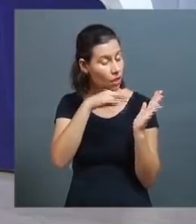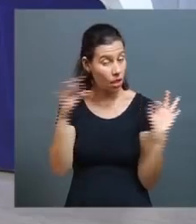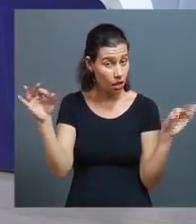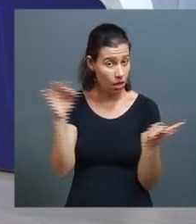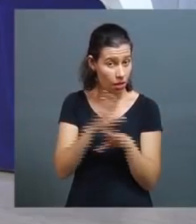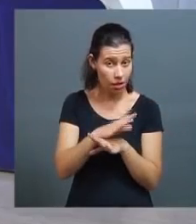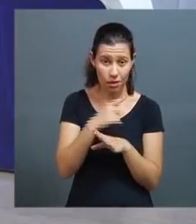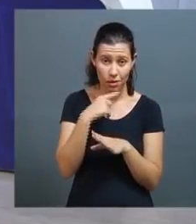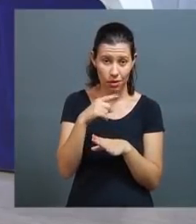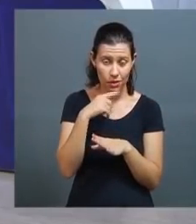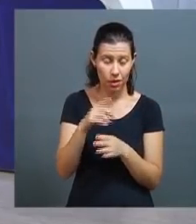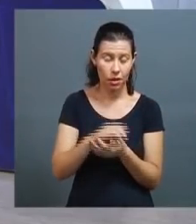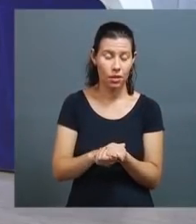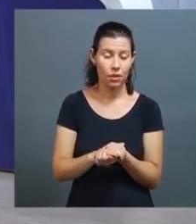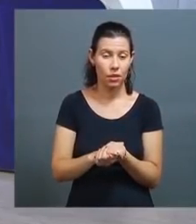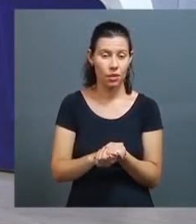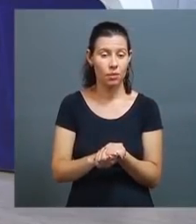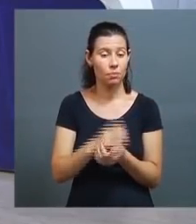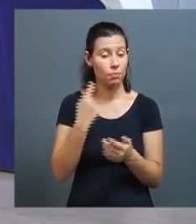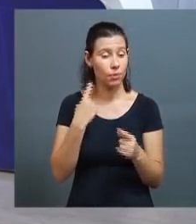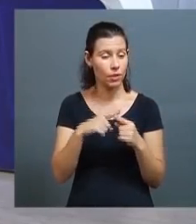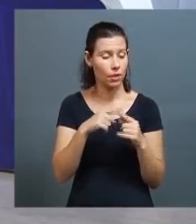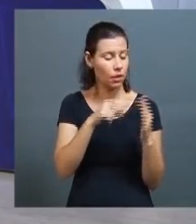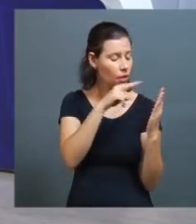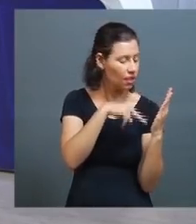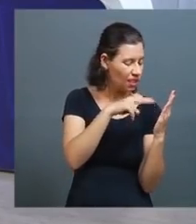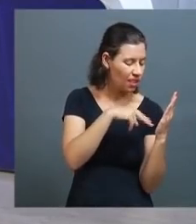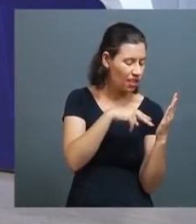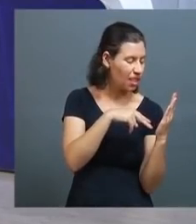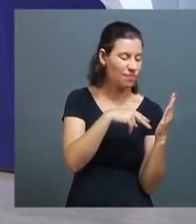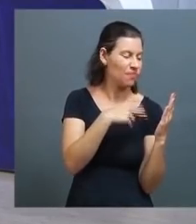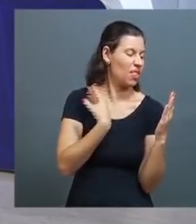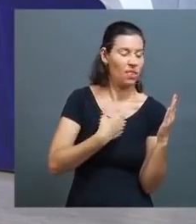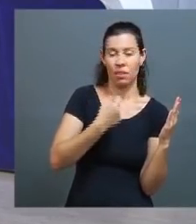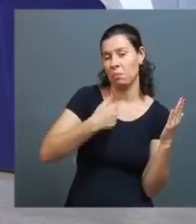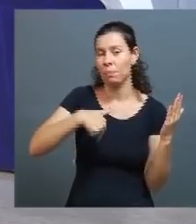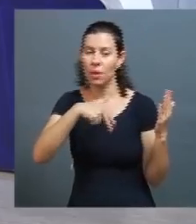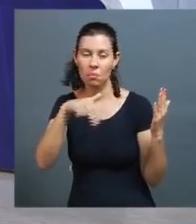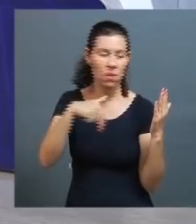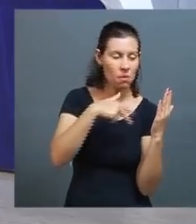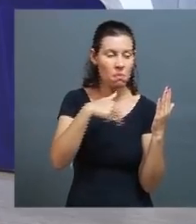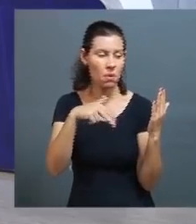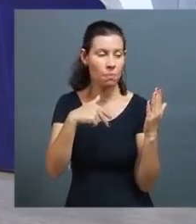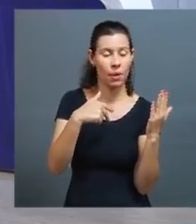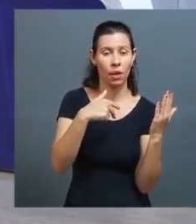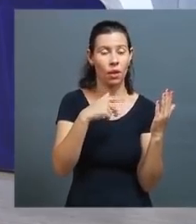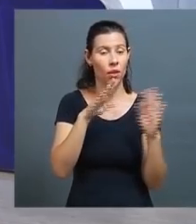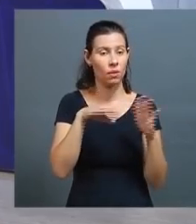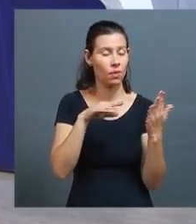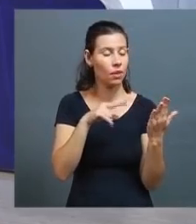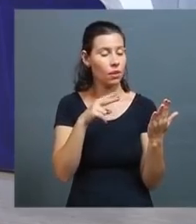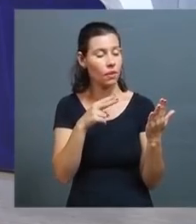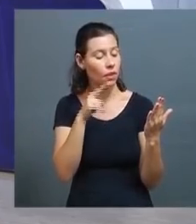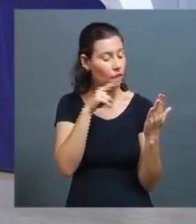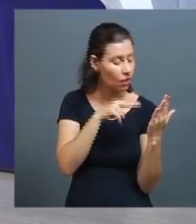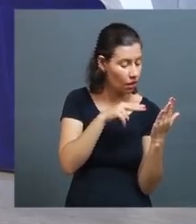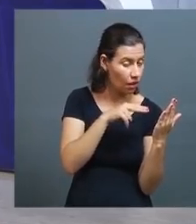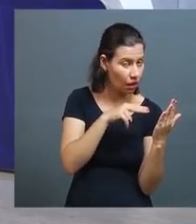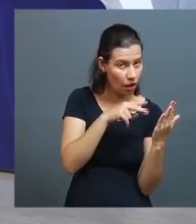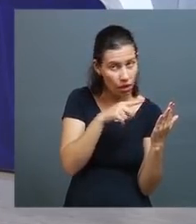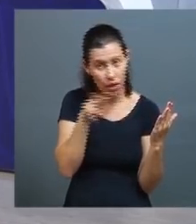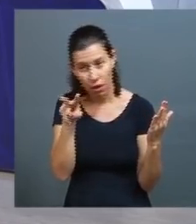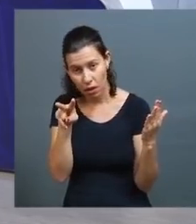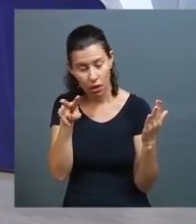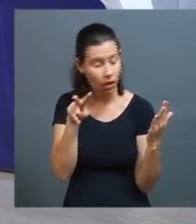finalizar, sumarizar, ter uma ideia final do que ele leu. Então, ele tem que ficar voltando toda hora. Ele demora mais tempo, né? Então, é